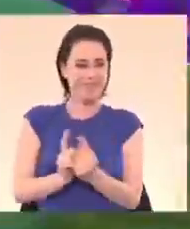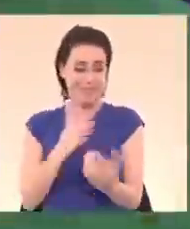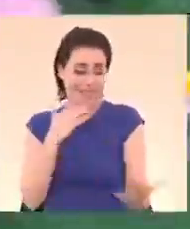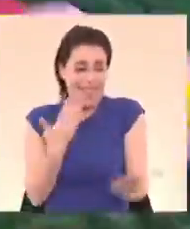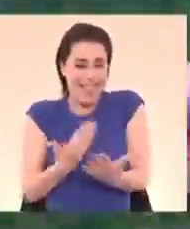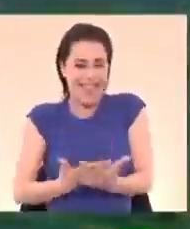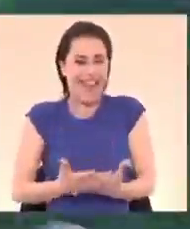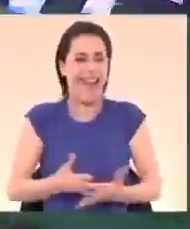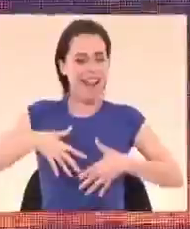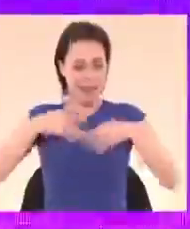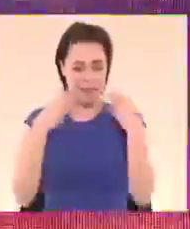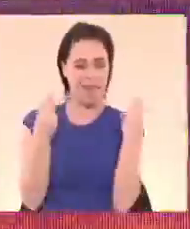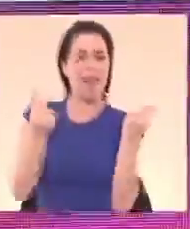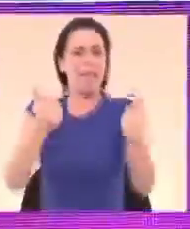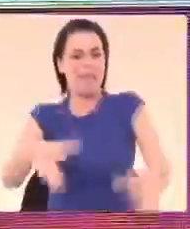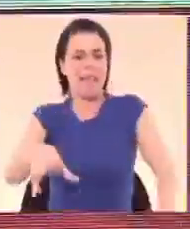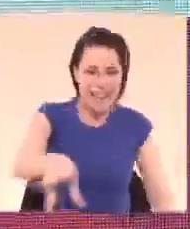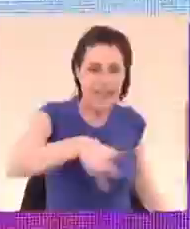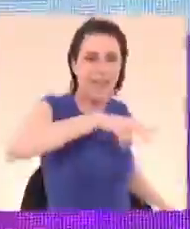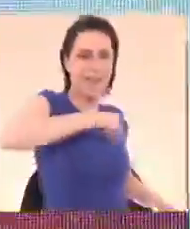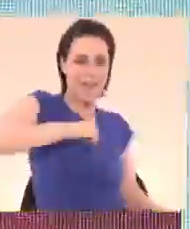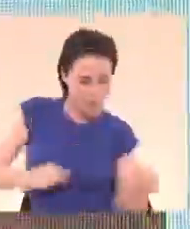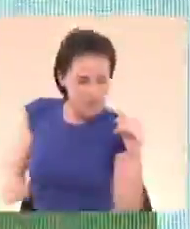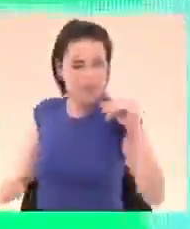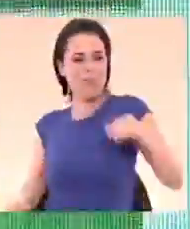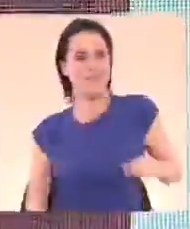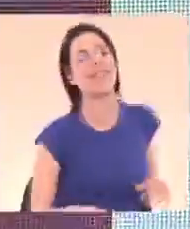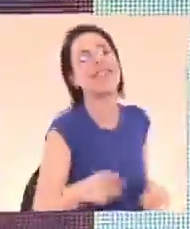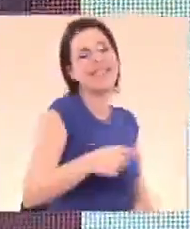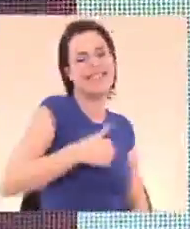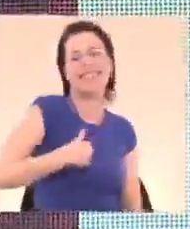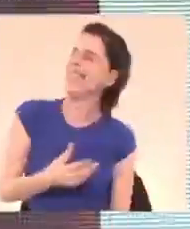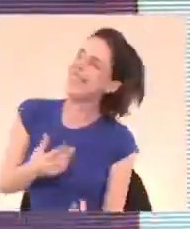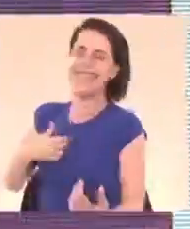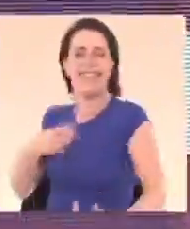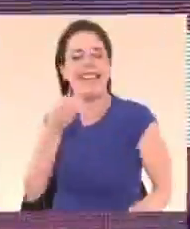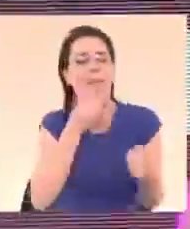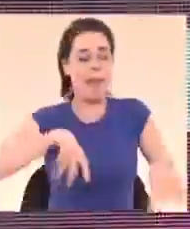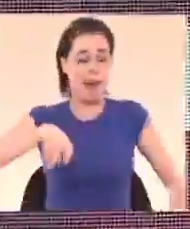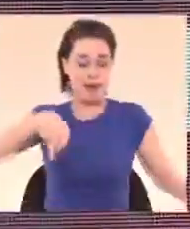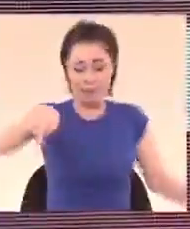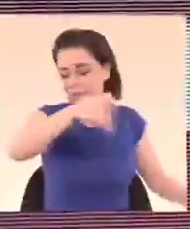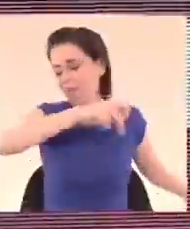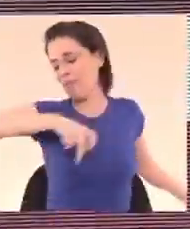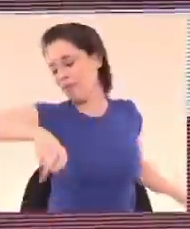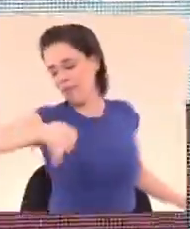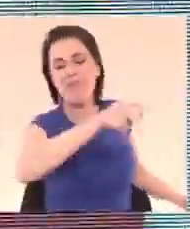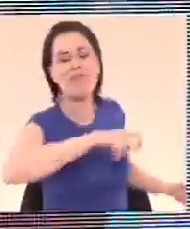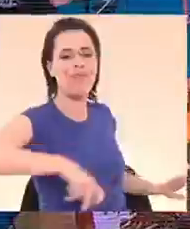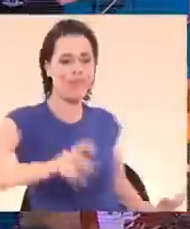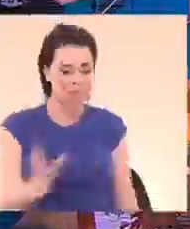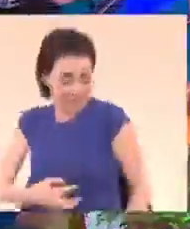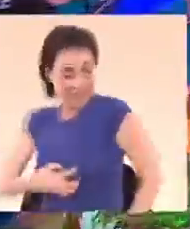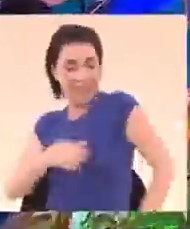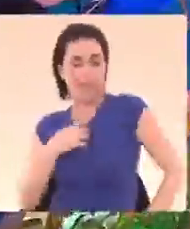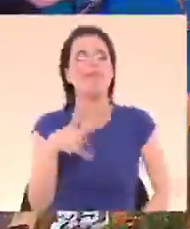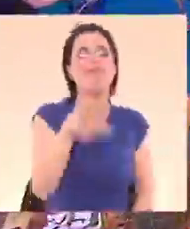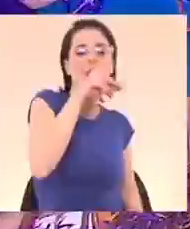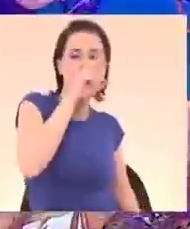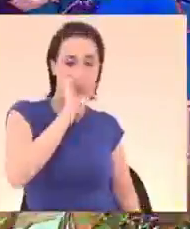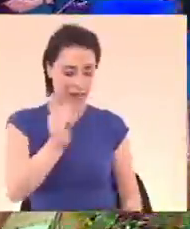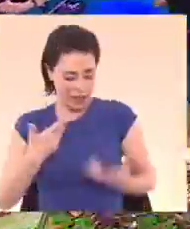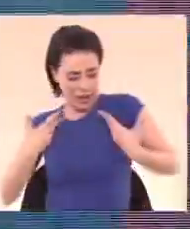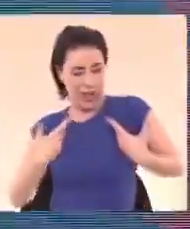o teu sabor. Vem ficar comigo, que eu ando perdido, sentindo o teu cheiro